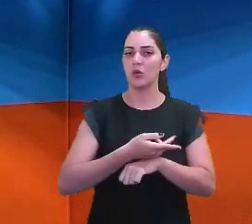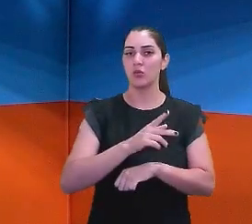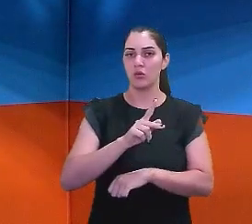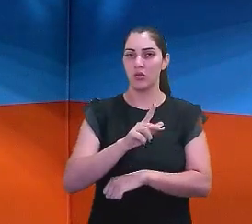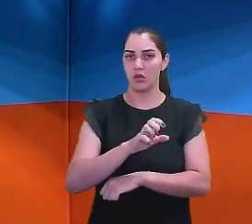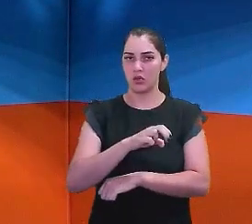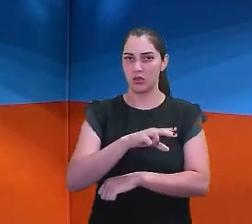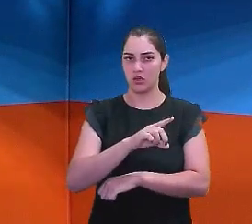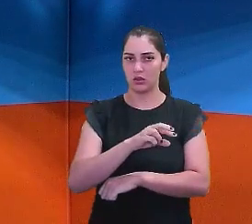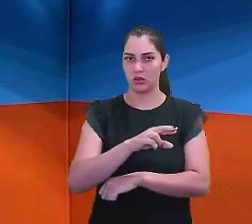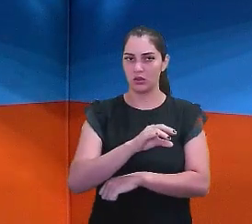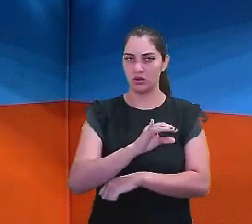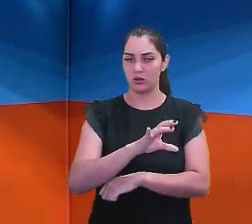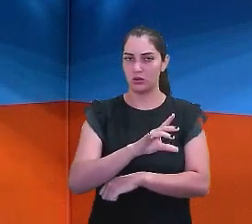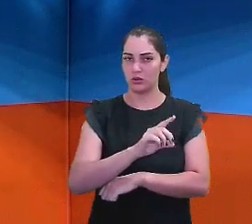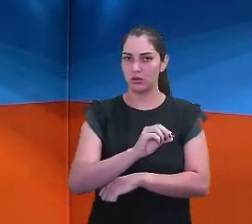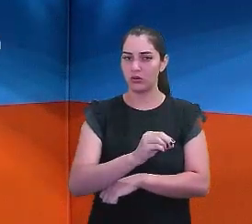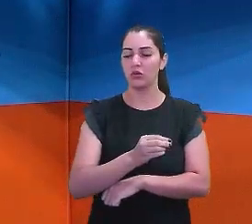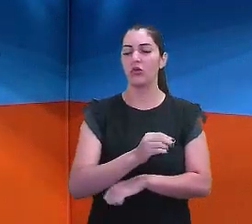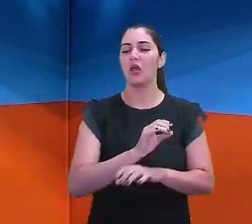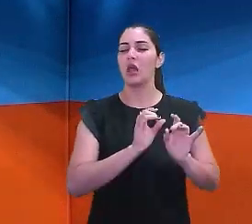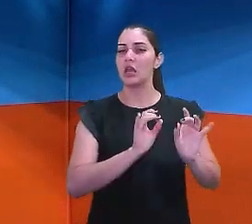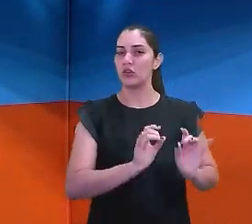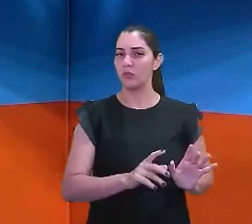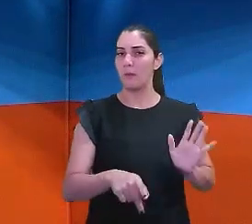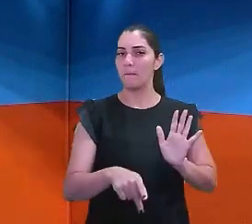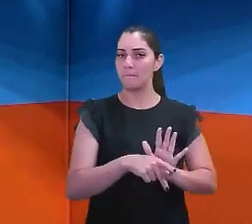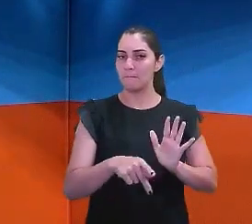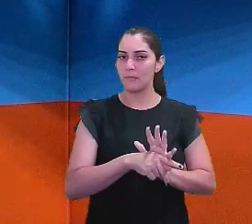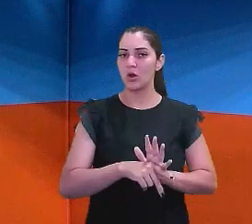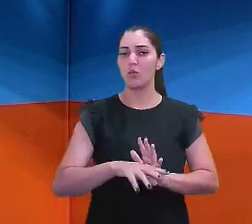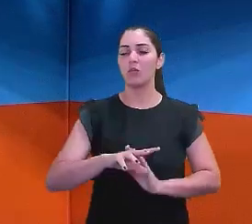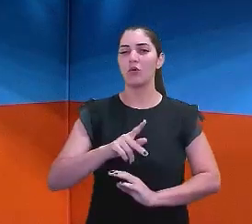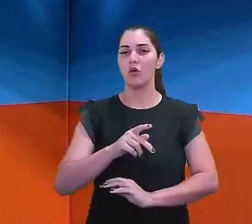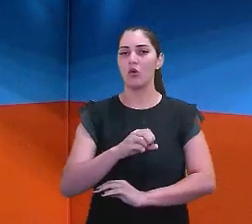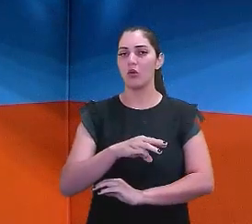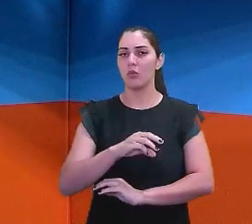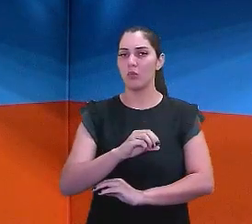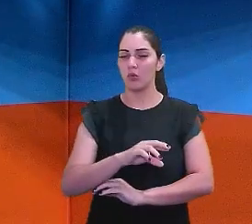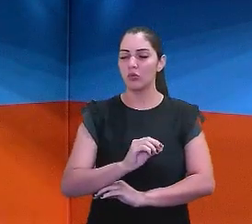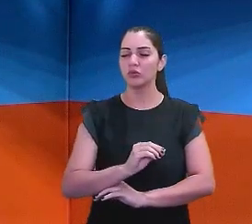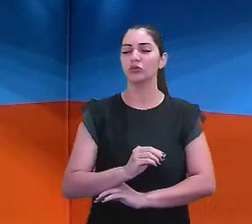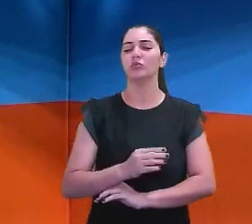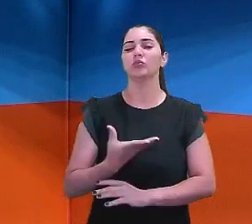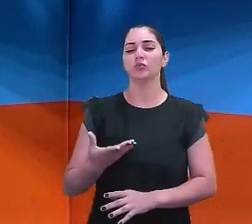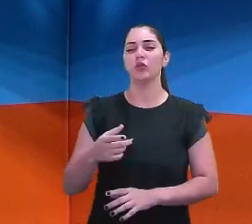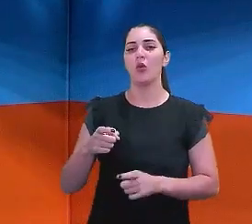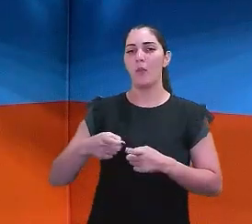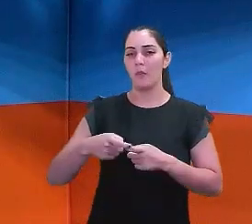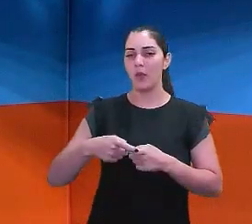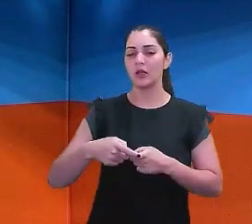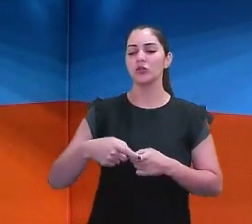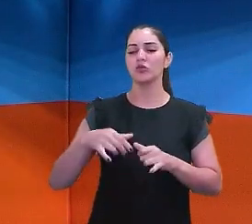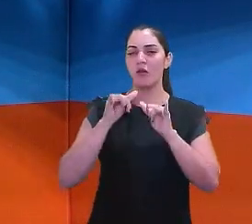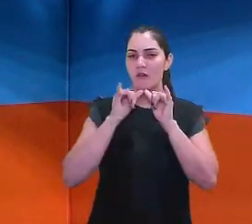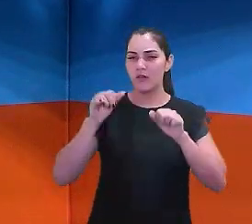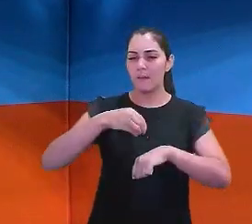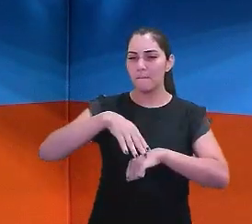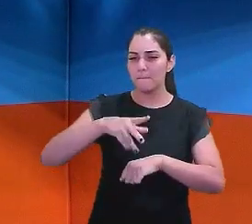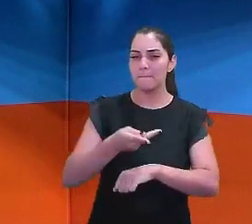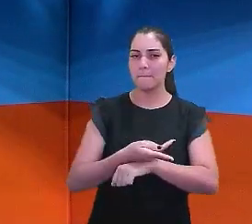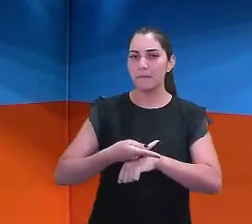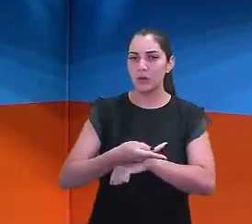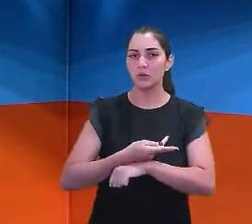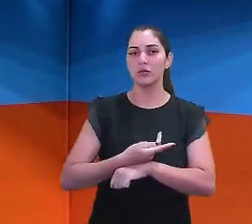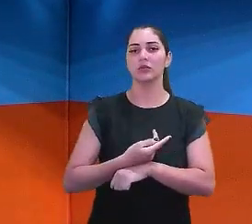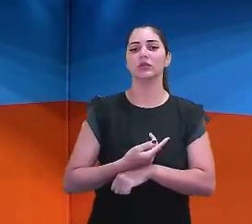médico especialista em hormônio, tá? Claro, no primeiro momento você pode ir para um clínico, e o clínico com certeza vai lhe indicar para esse especialista, porque é a